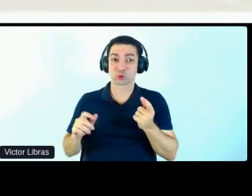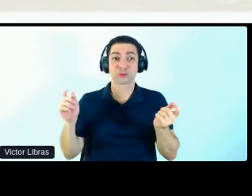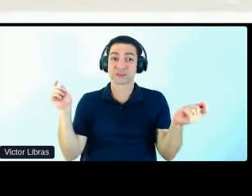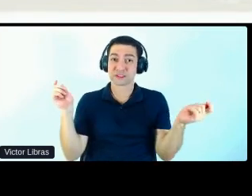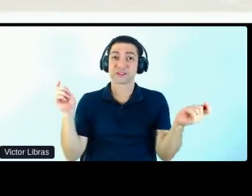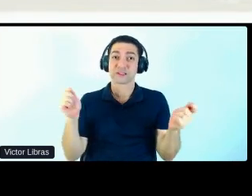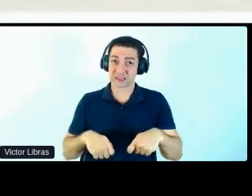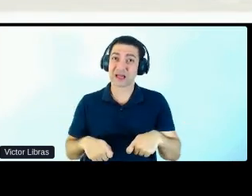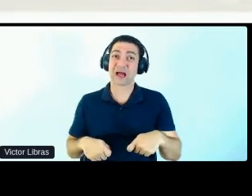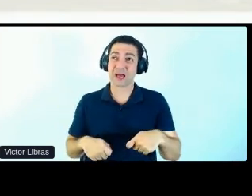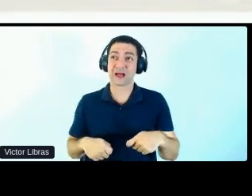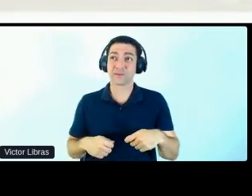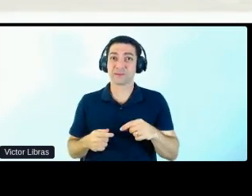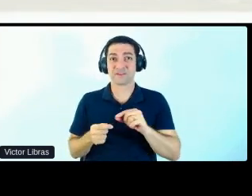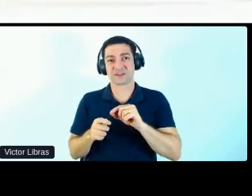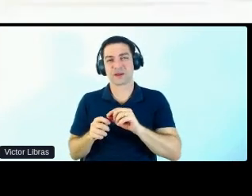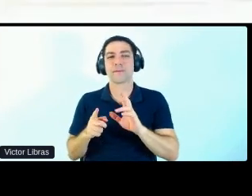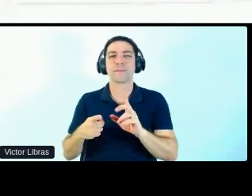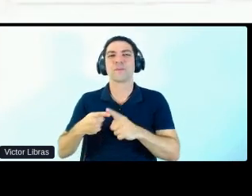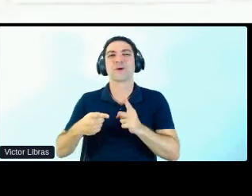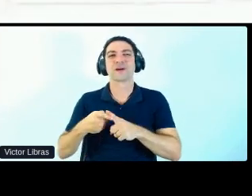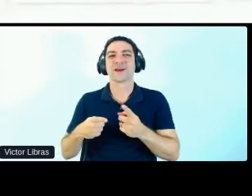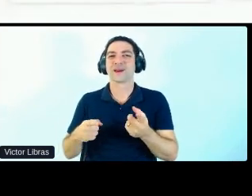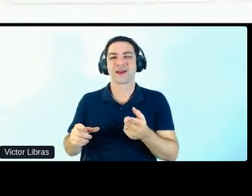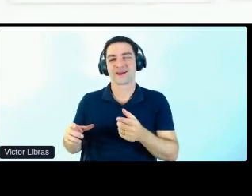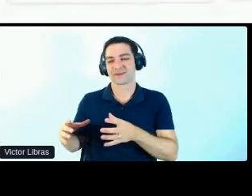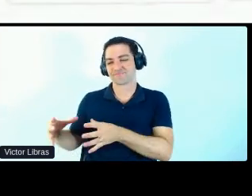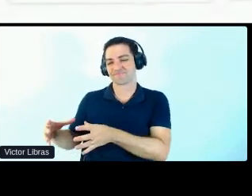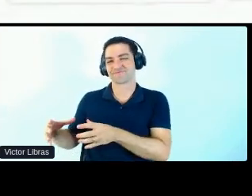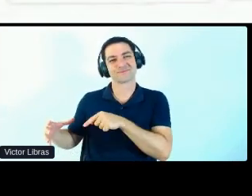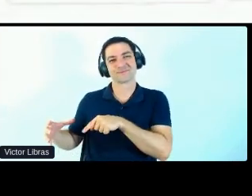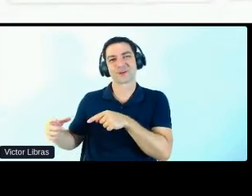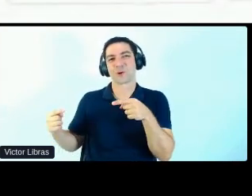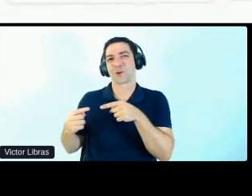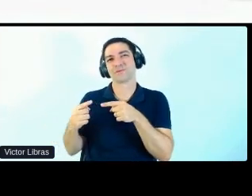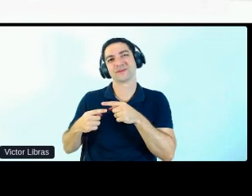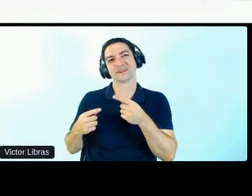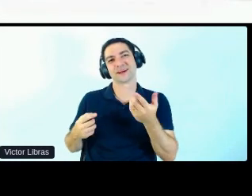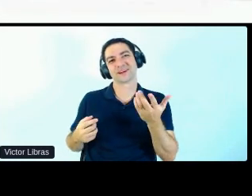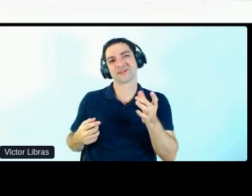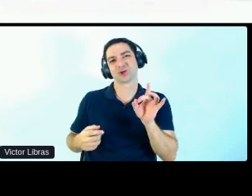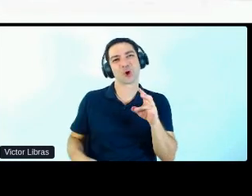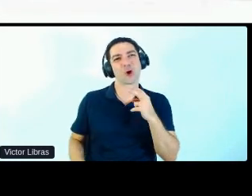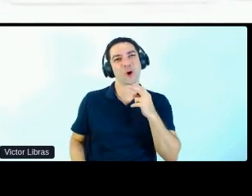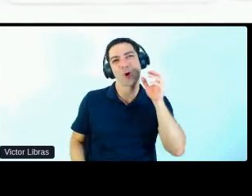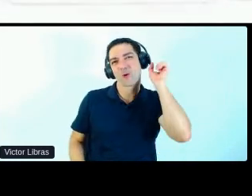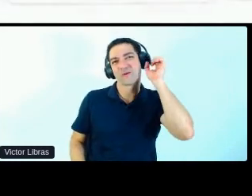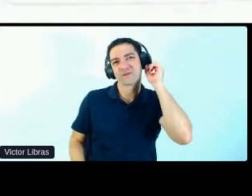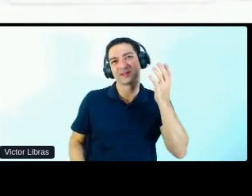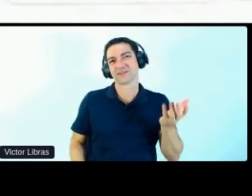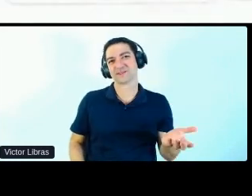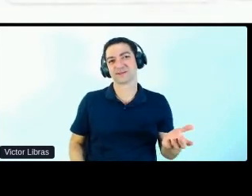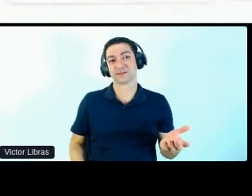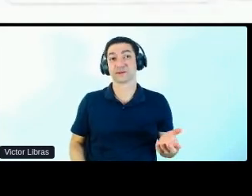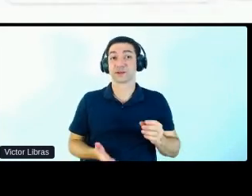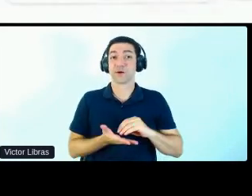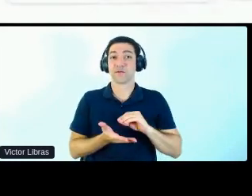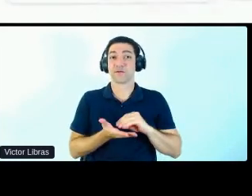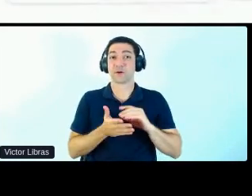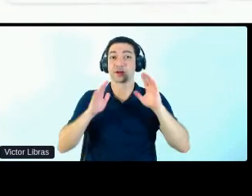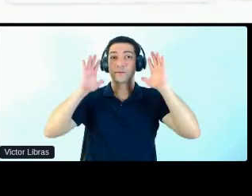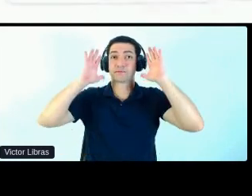mundo. Então, falta aquilo, da gente pensar nas coisas,